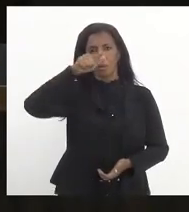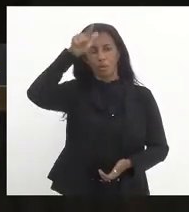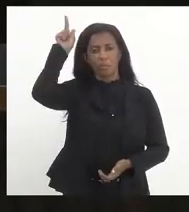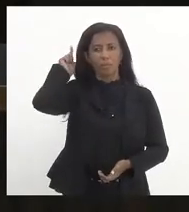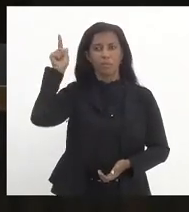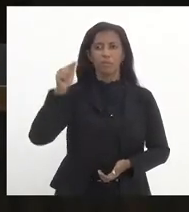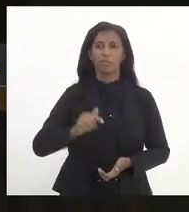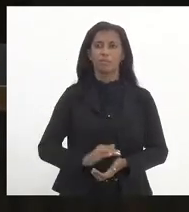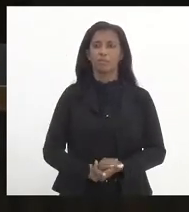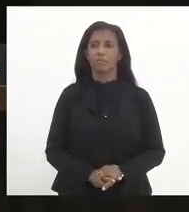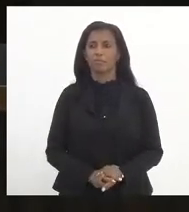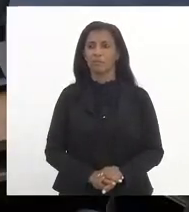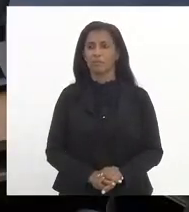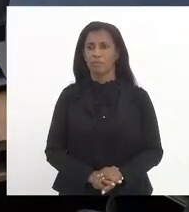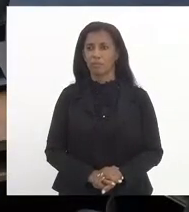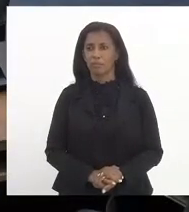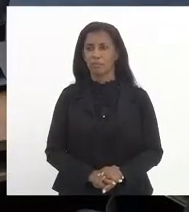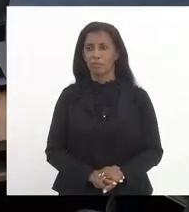Paulo.